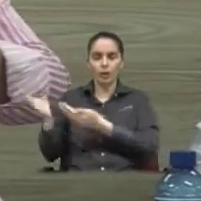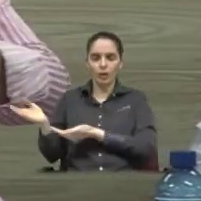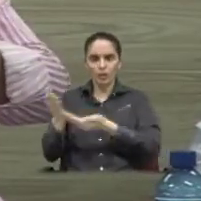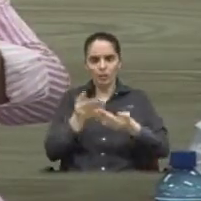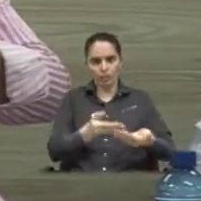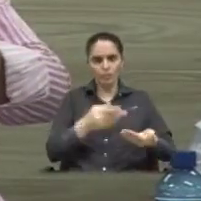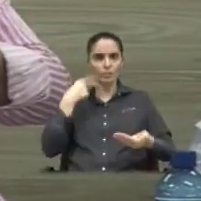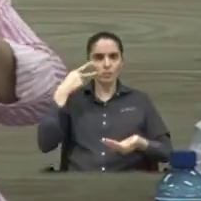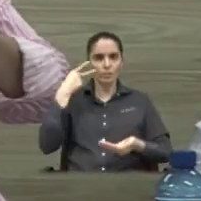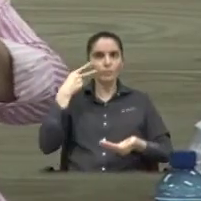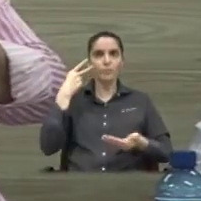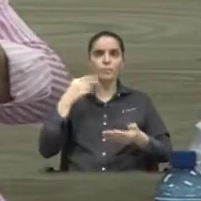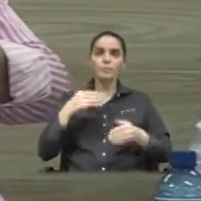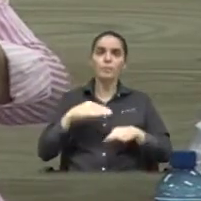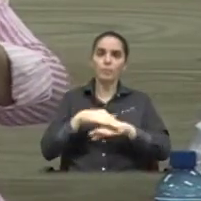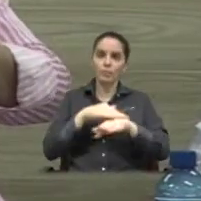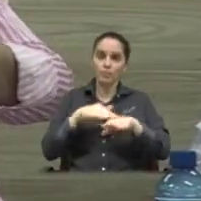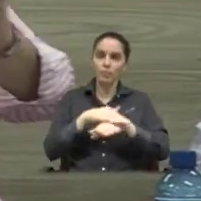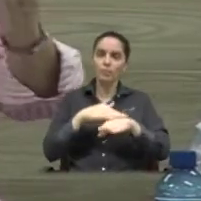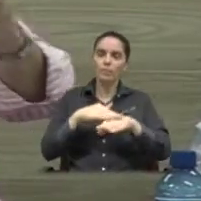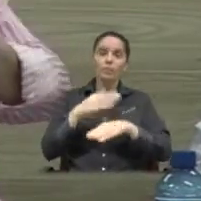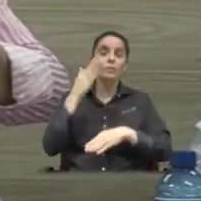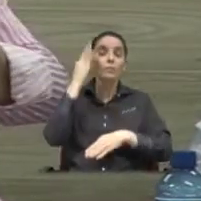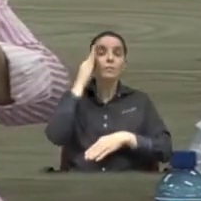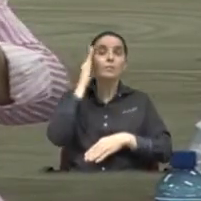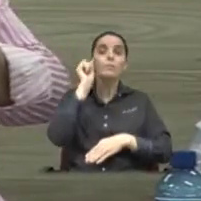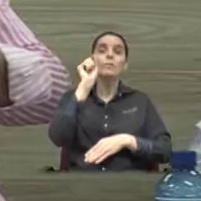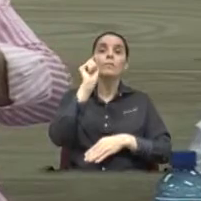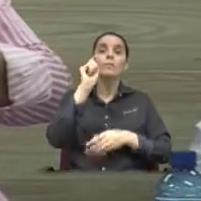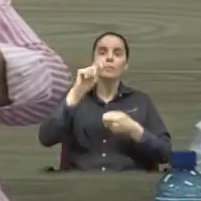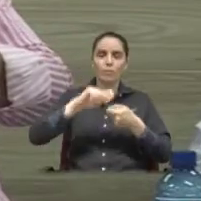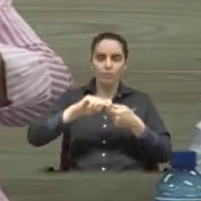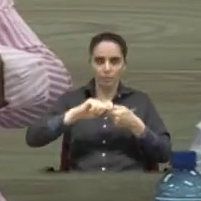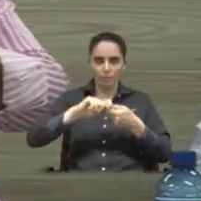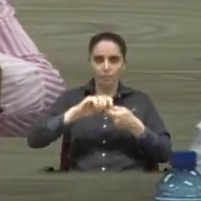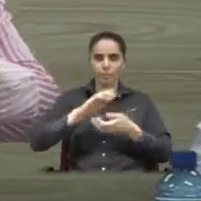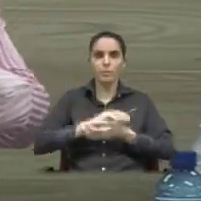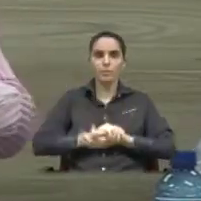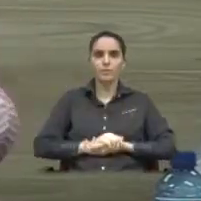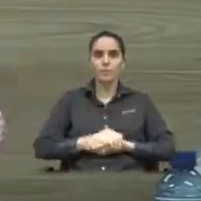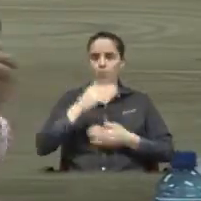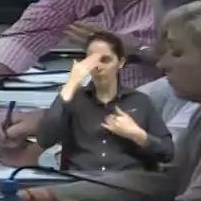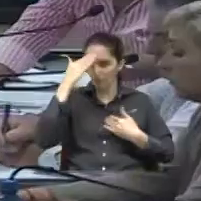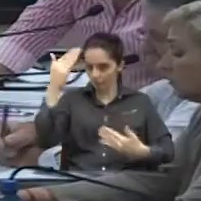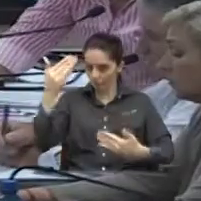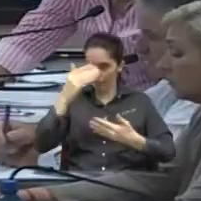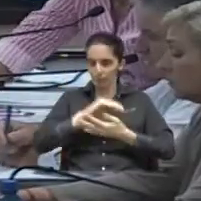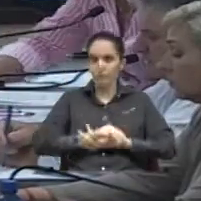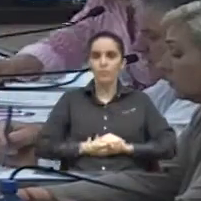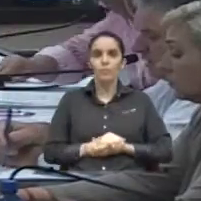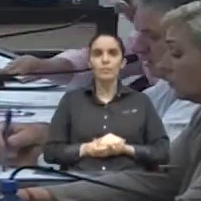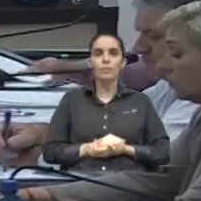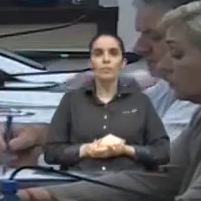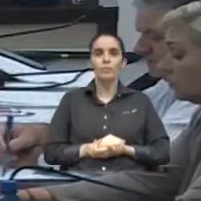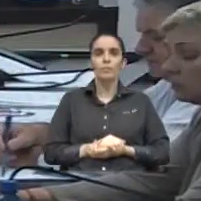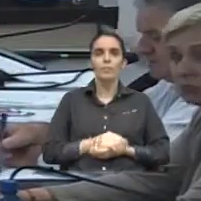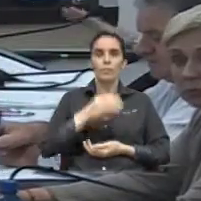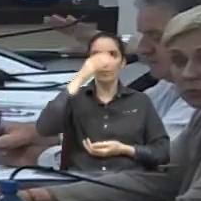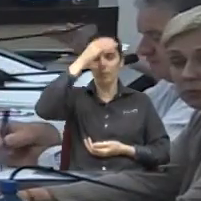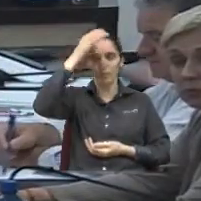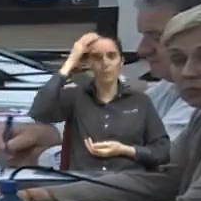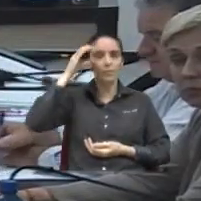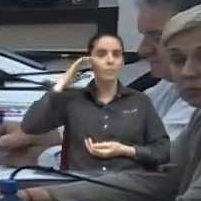para a gente poder fazer parte e tomar ciência das ações que estavam sendo realizadas. Muito obrigada. Carolina